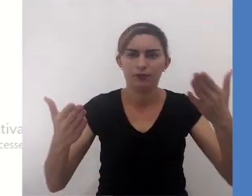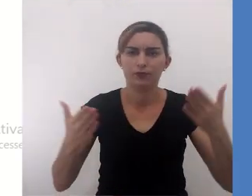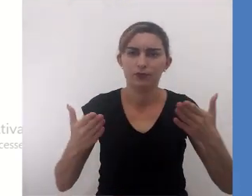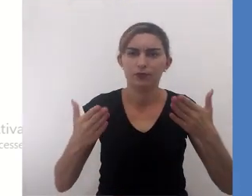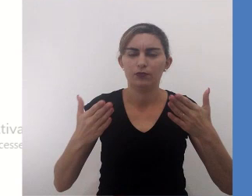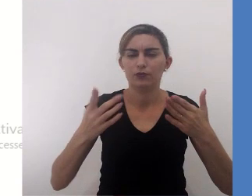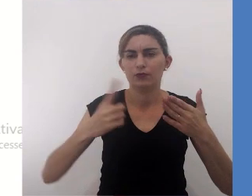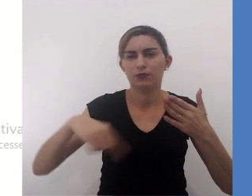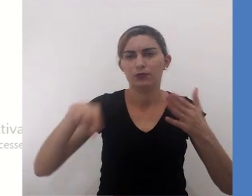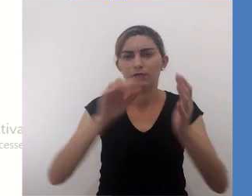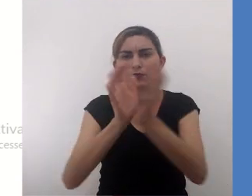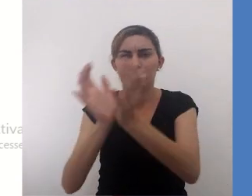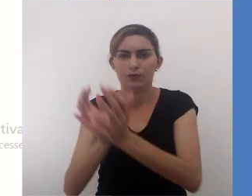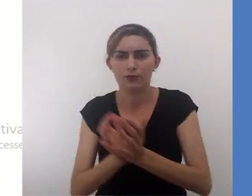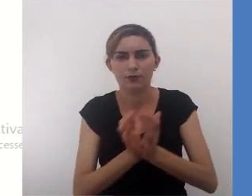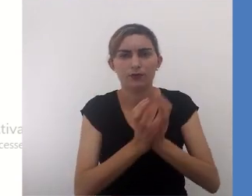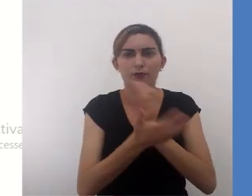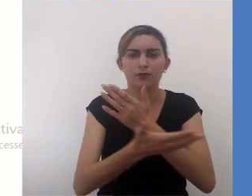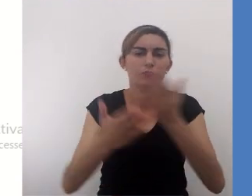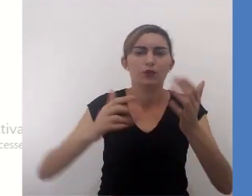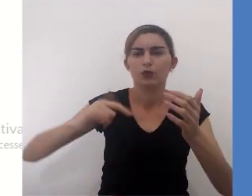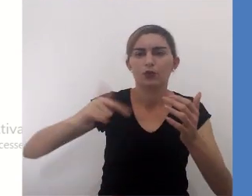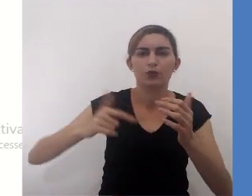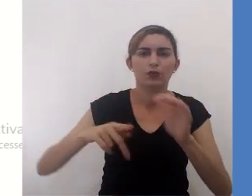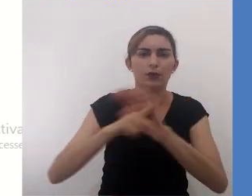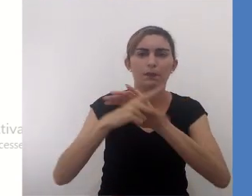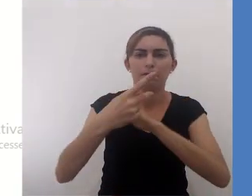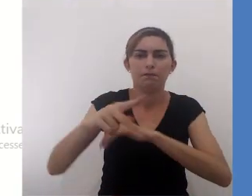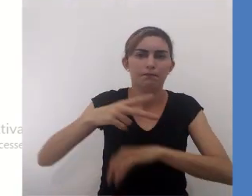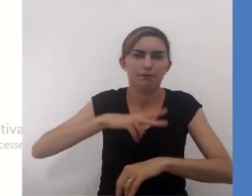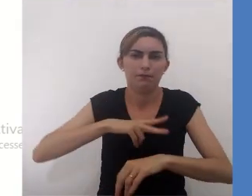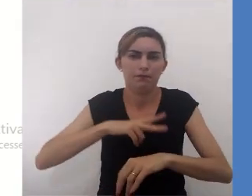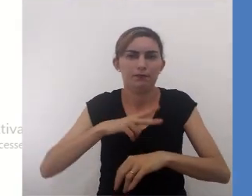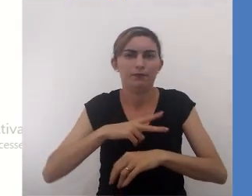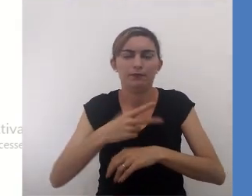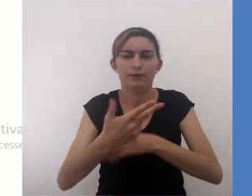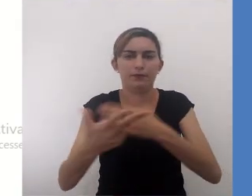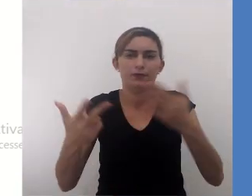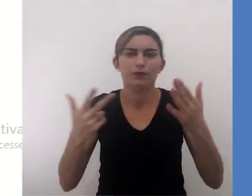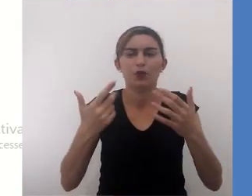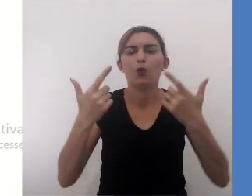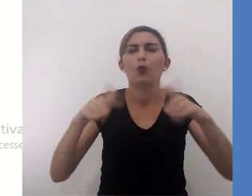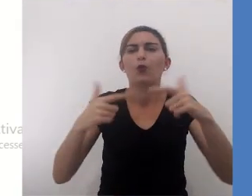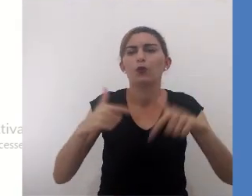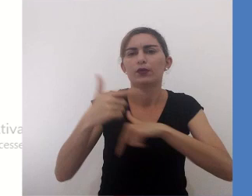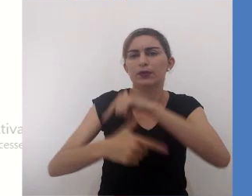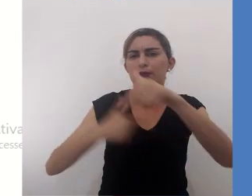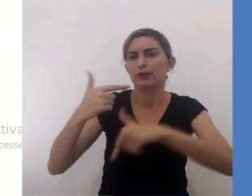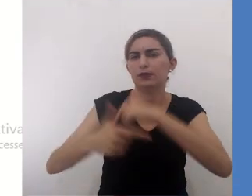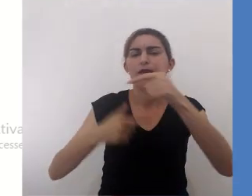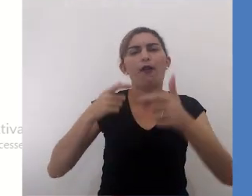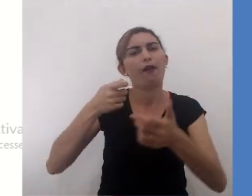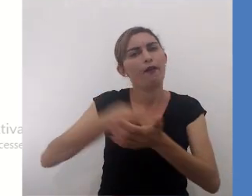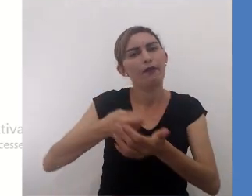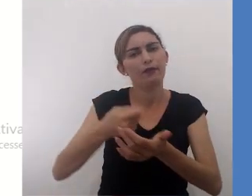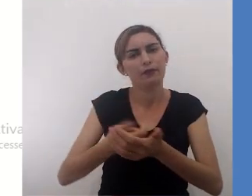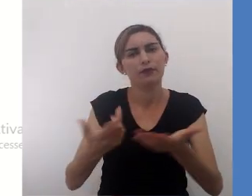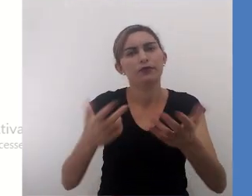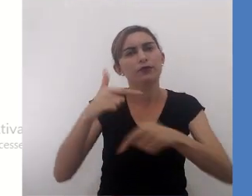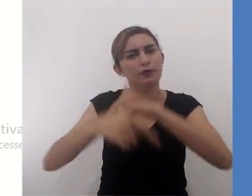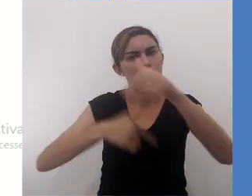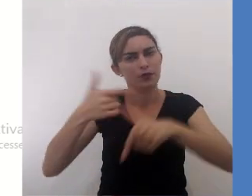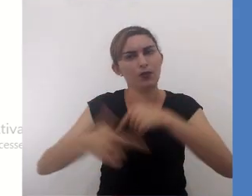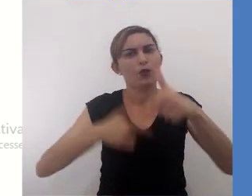núcleos corporativos que não havia propriedade privada. E onde os trabalhadores eram